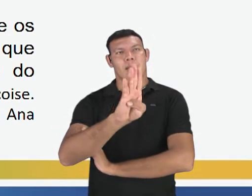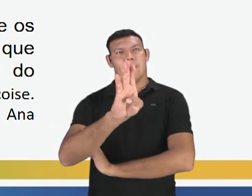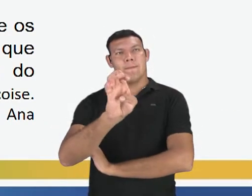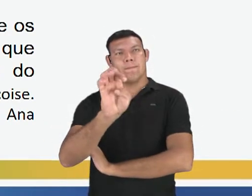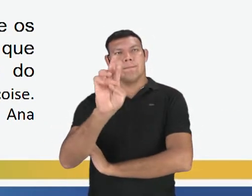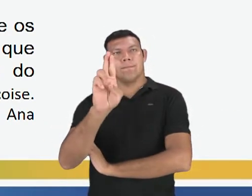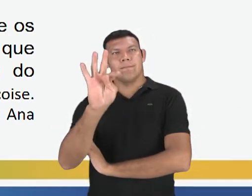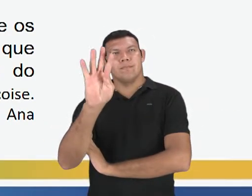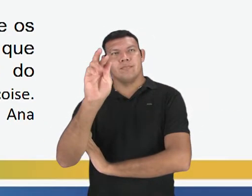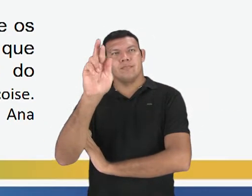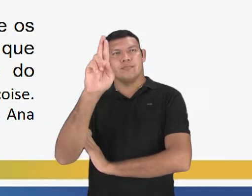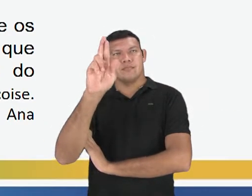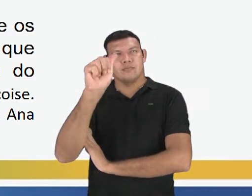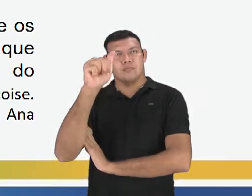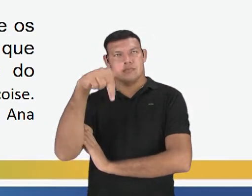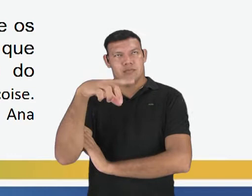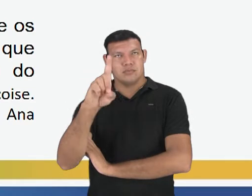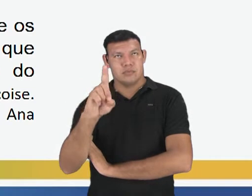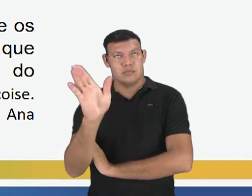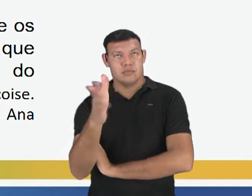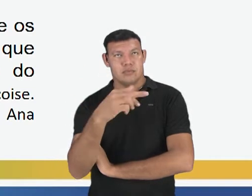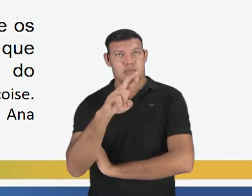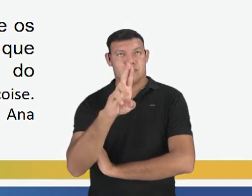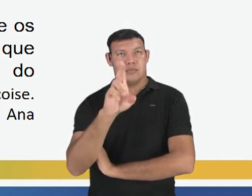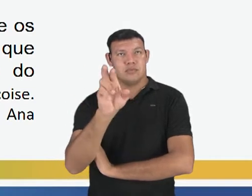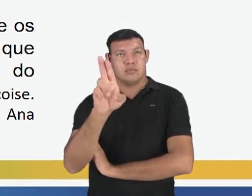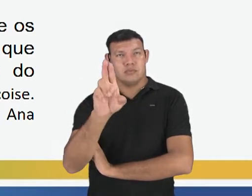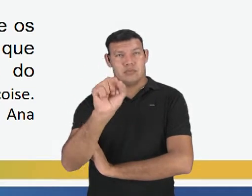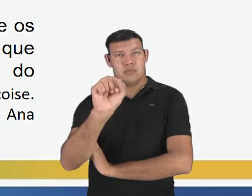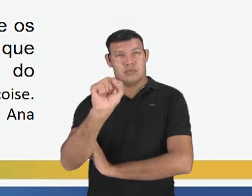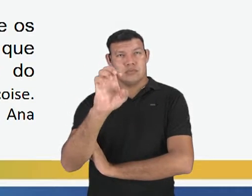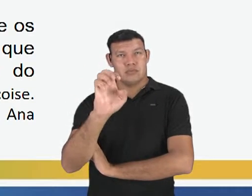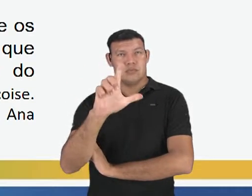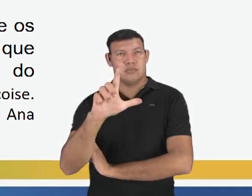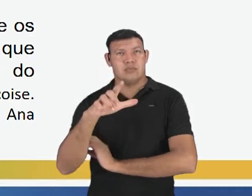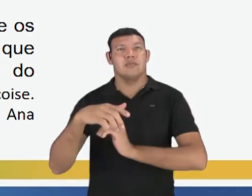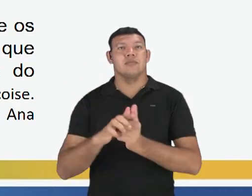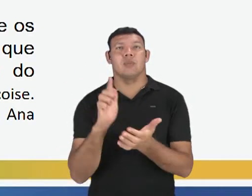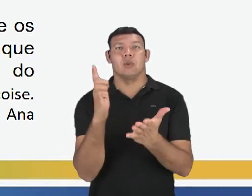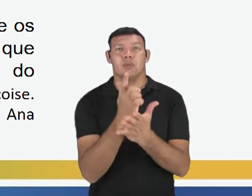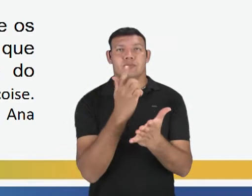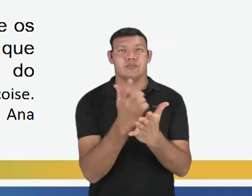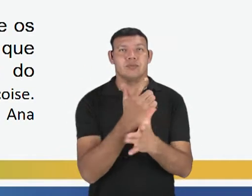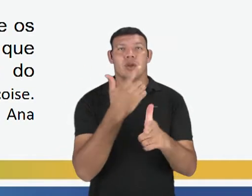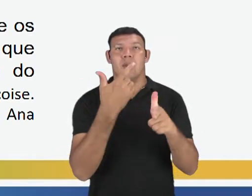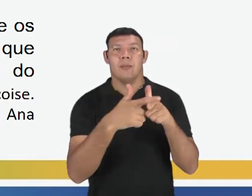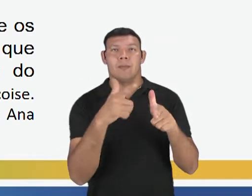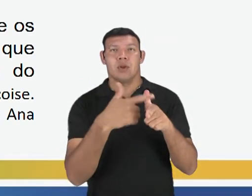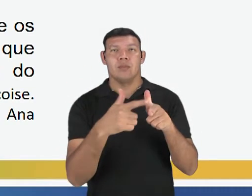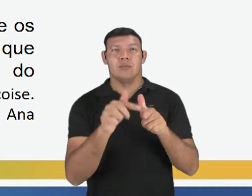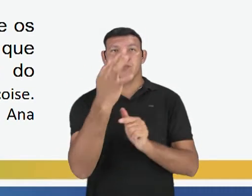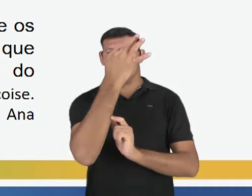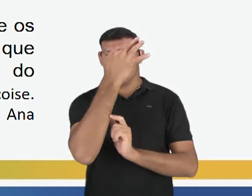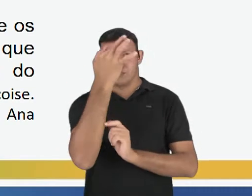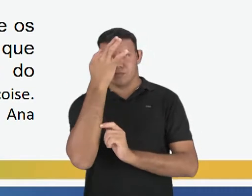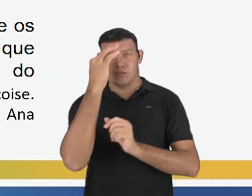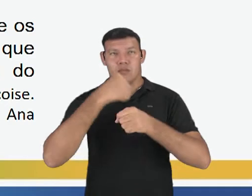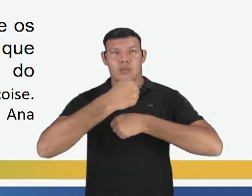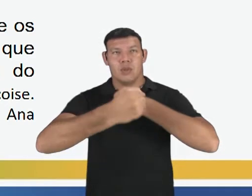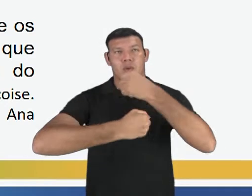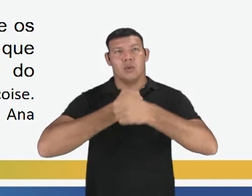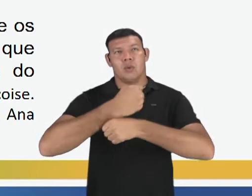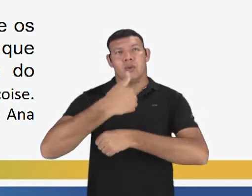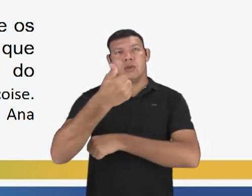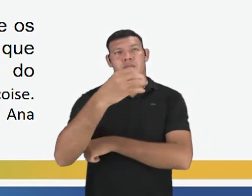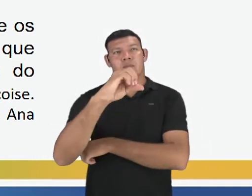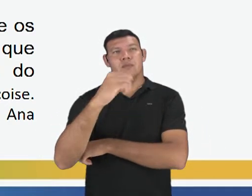da Filosofia em 1912. Essa obra elenca 15 capítulos sobre alguns dos maiores dilemas ligados à teoria